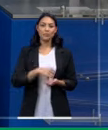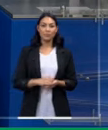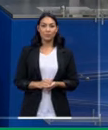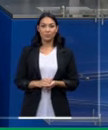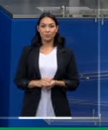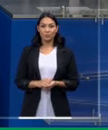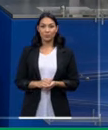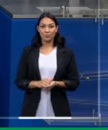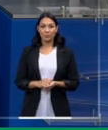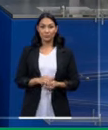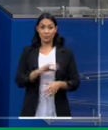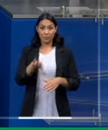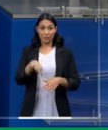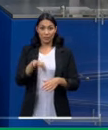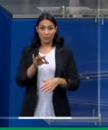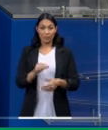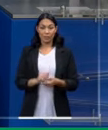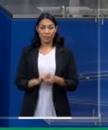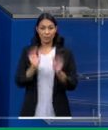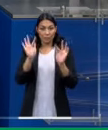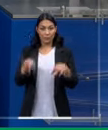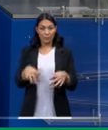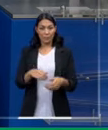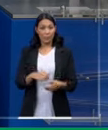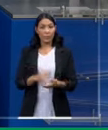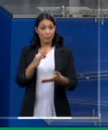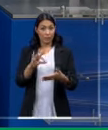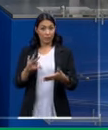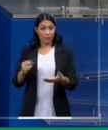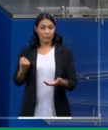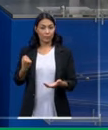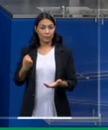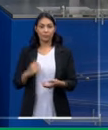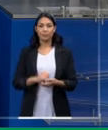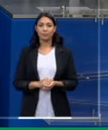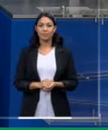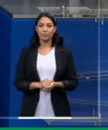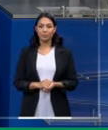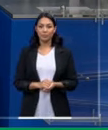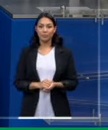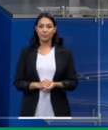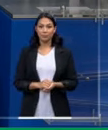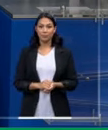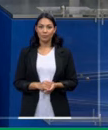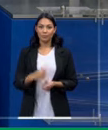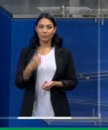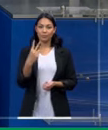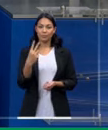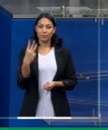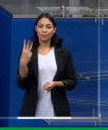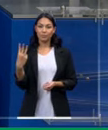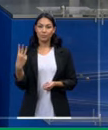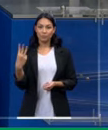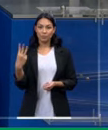56. Sorteio realizado. Vamos conferir os números. São eles: